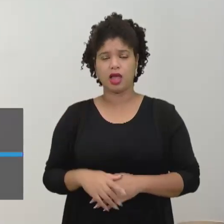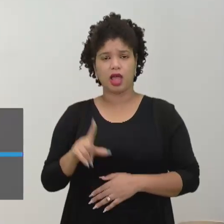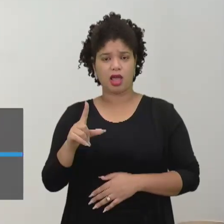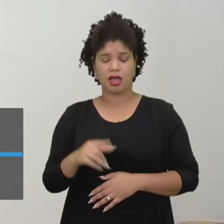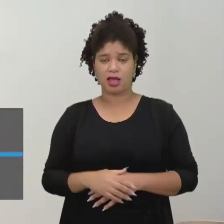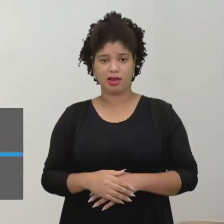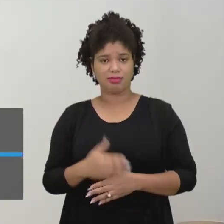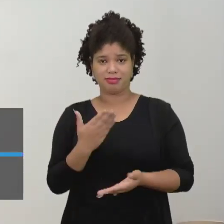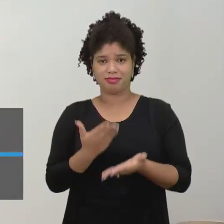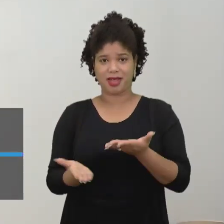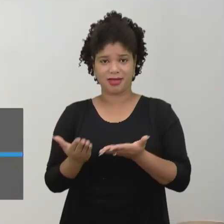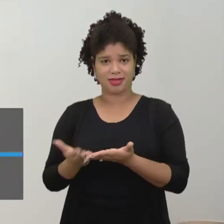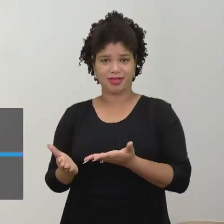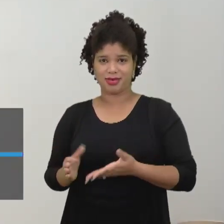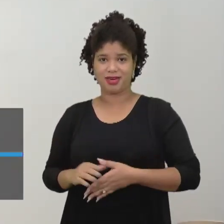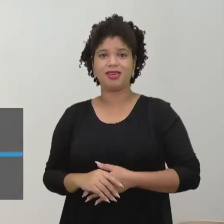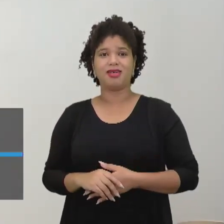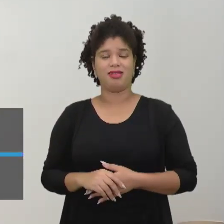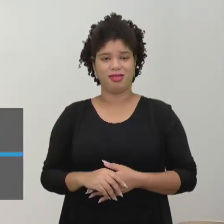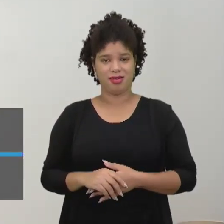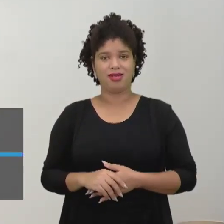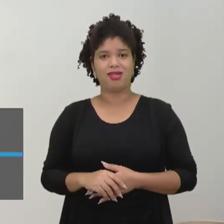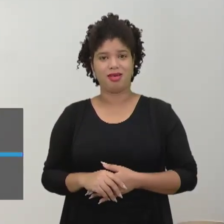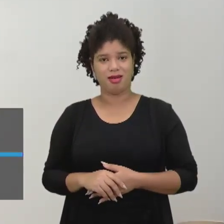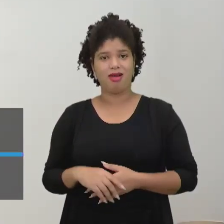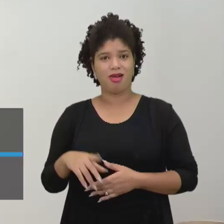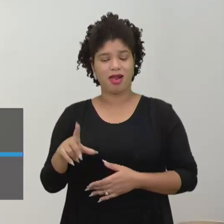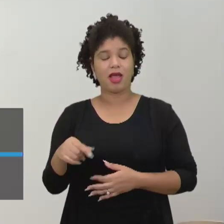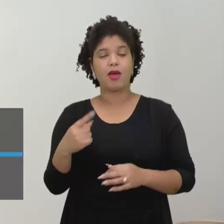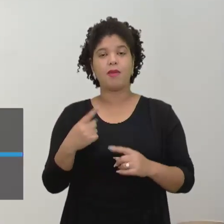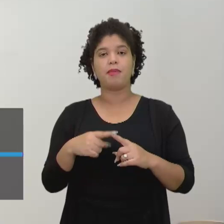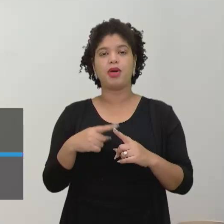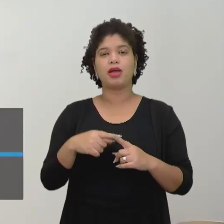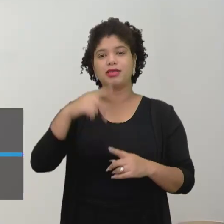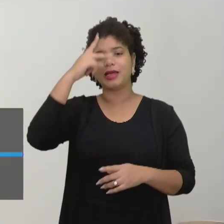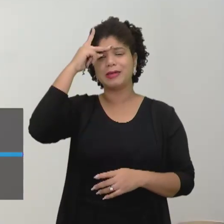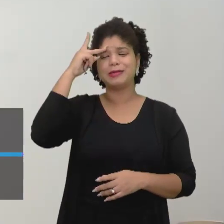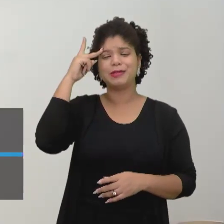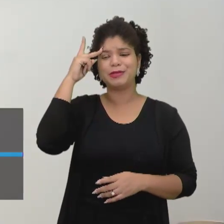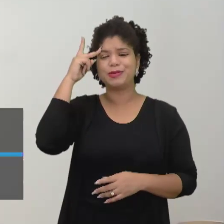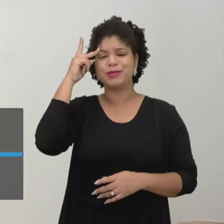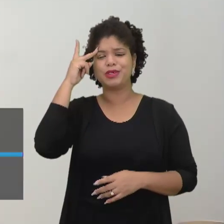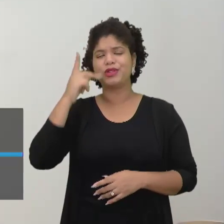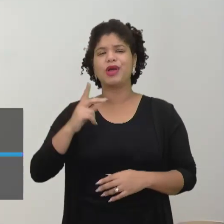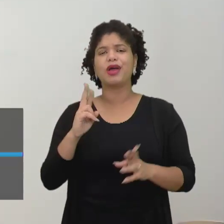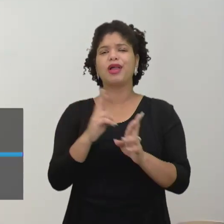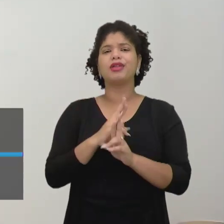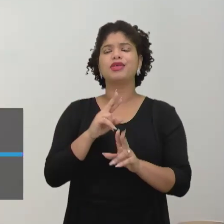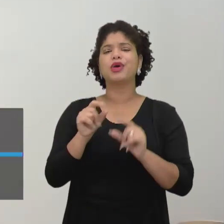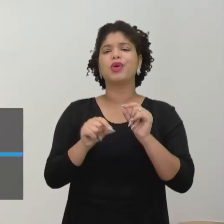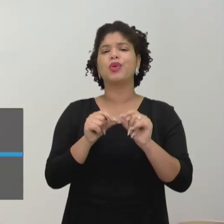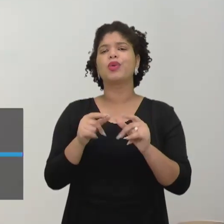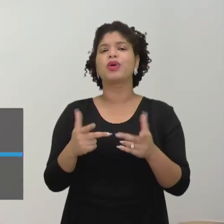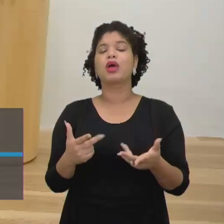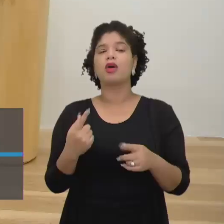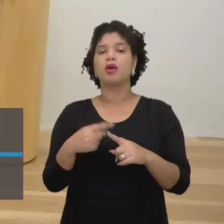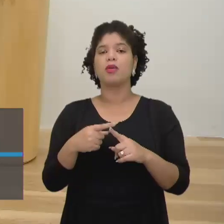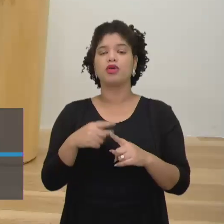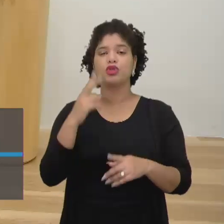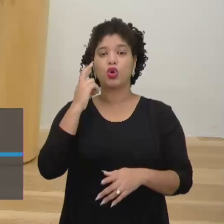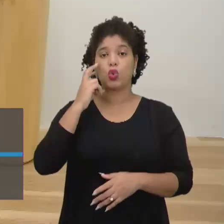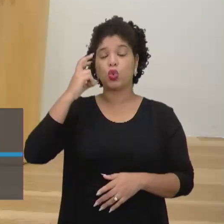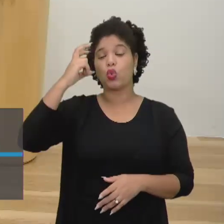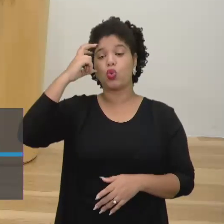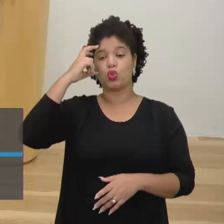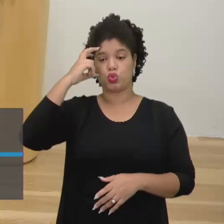à bioética, a perspectiva de que a formação de uma pessoa, ela está muito mais centrada à cultura que